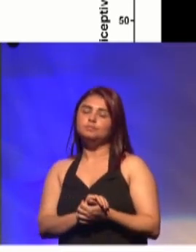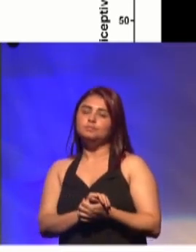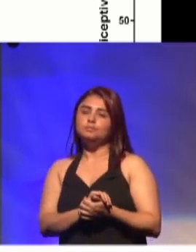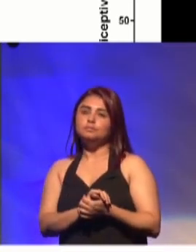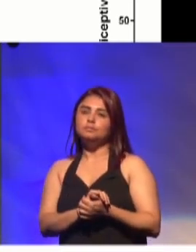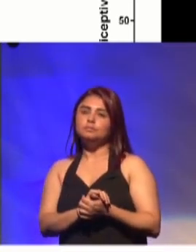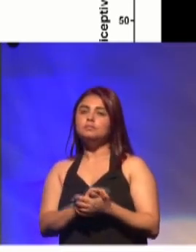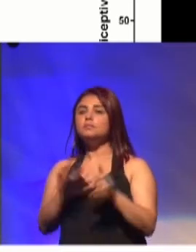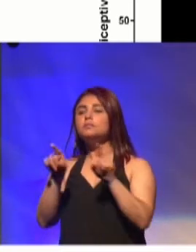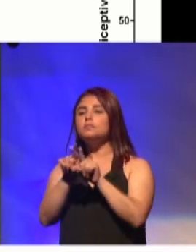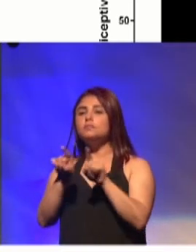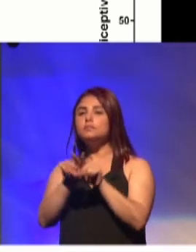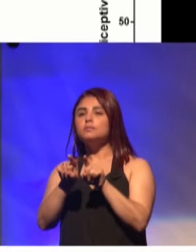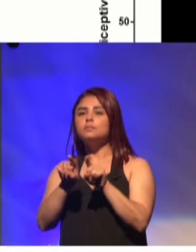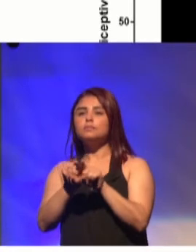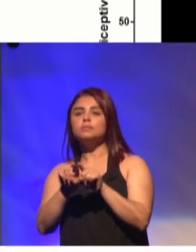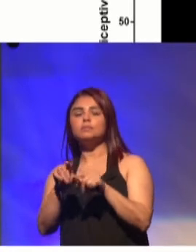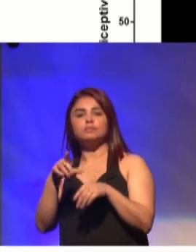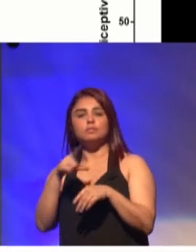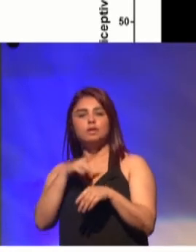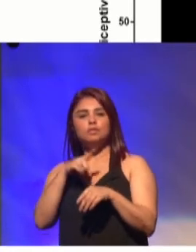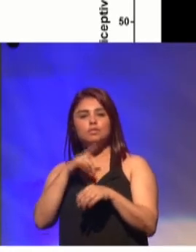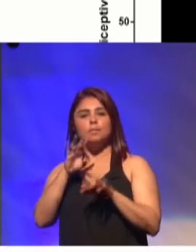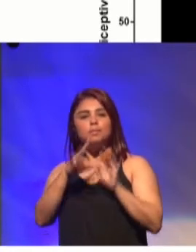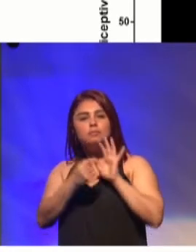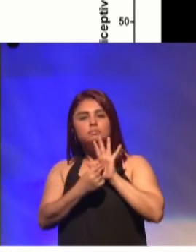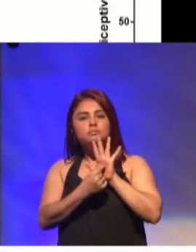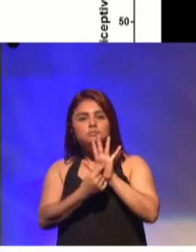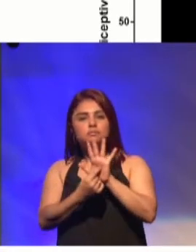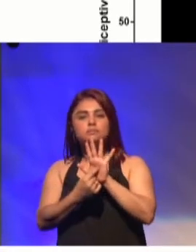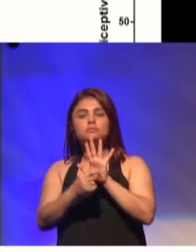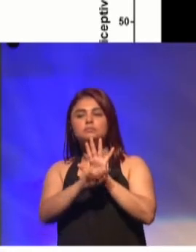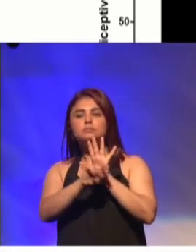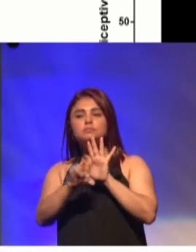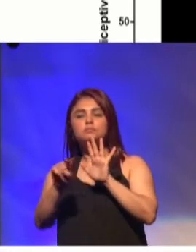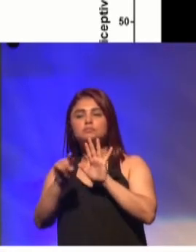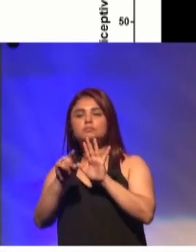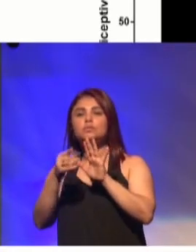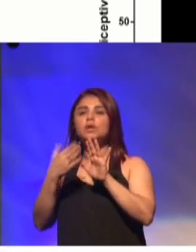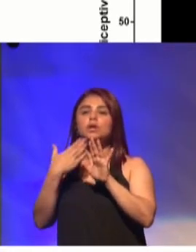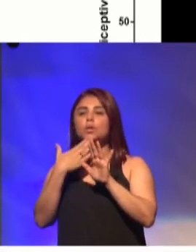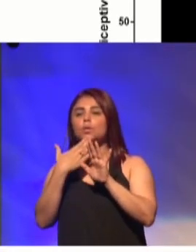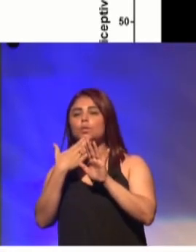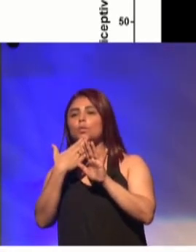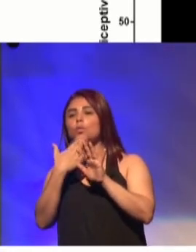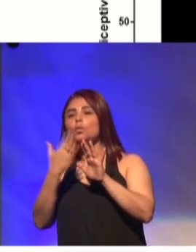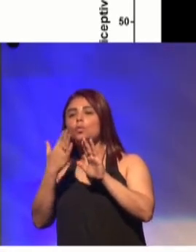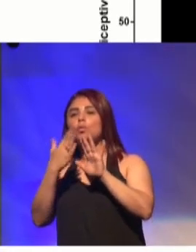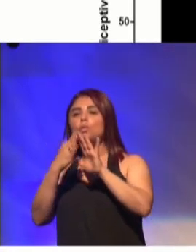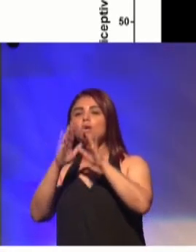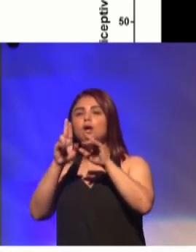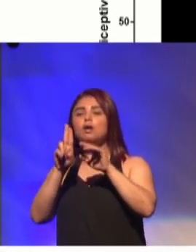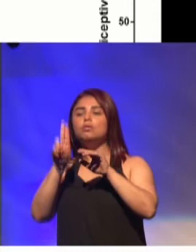disso, aqui, só para demonstrar que mecanismos centrais lá no sistema nervoso